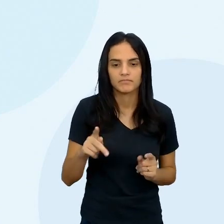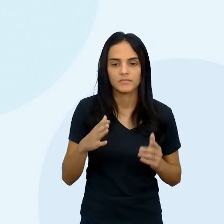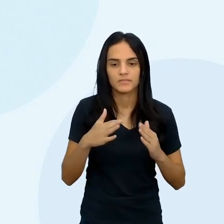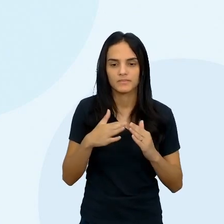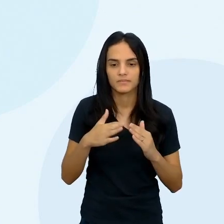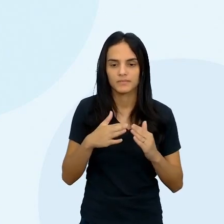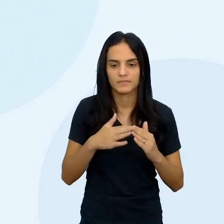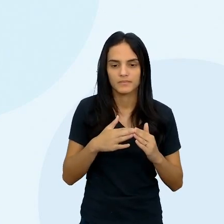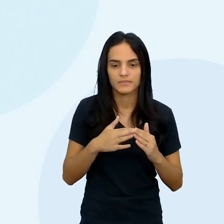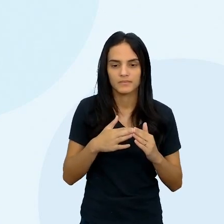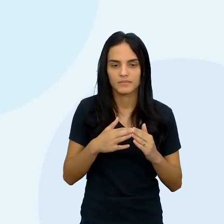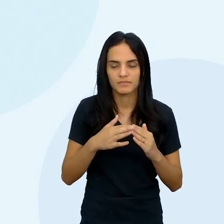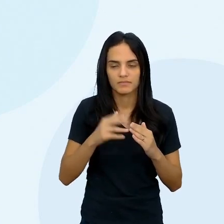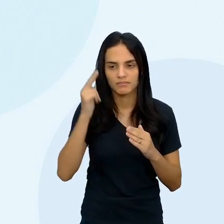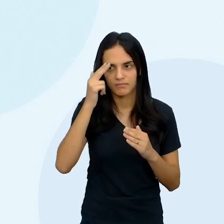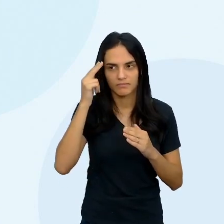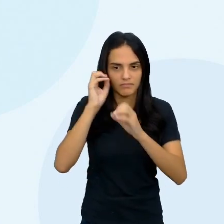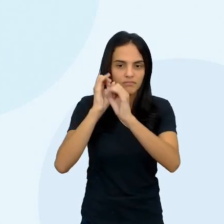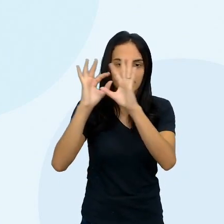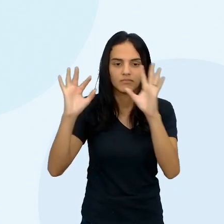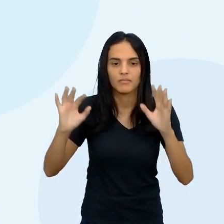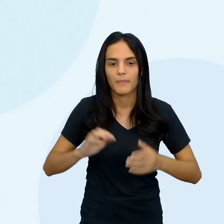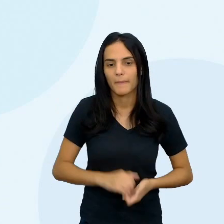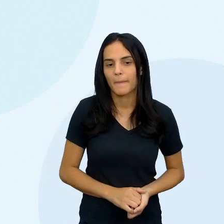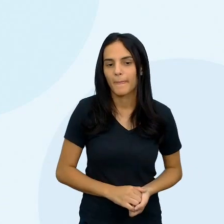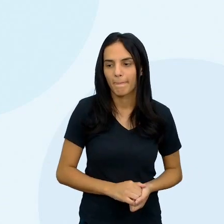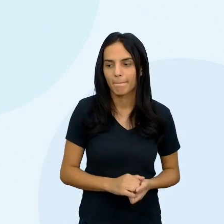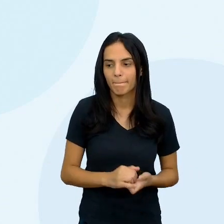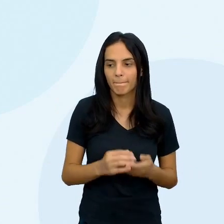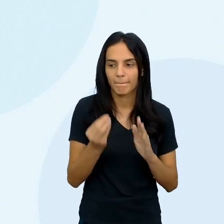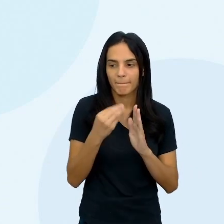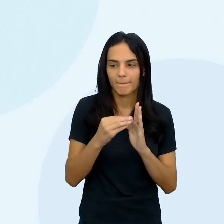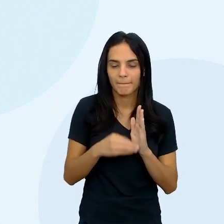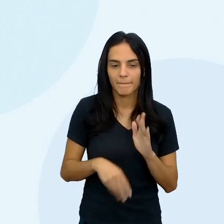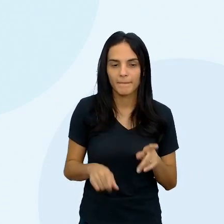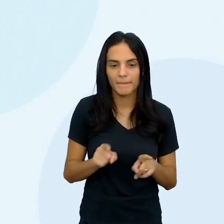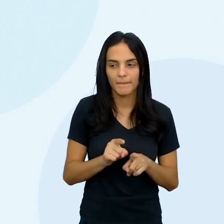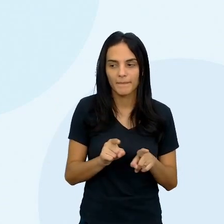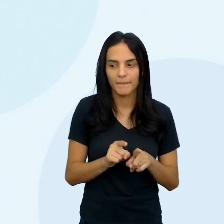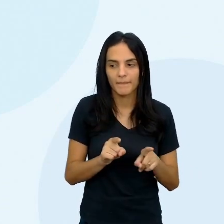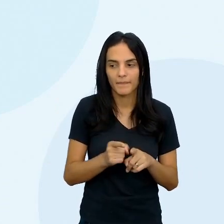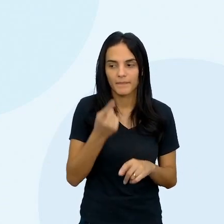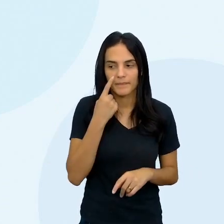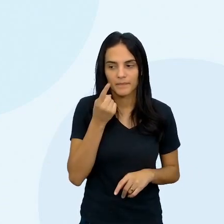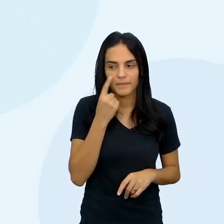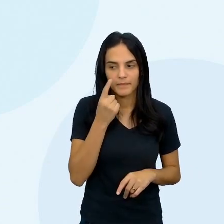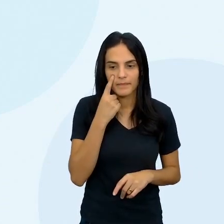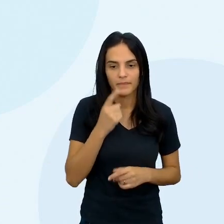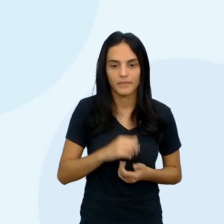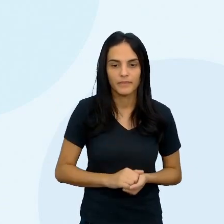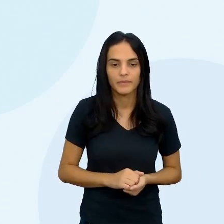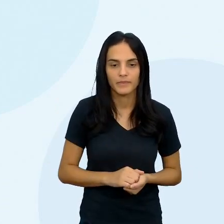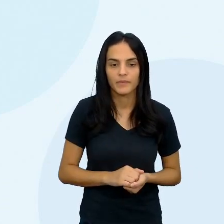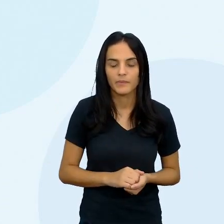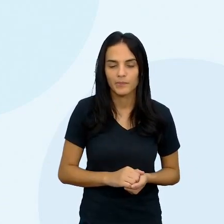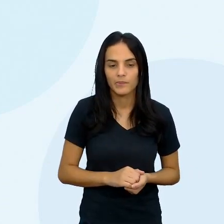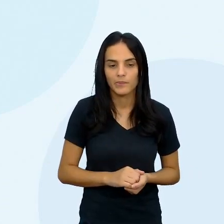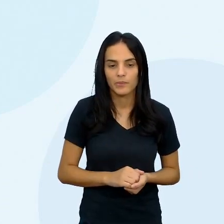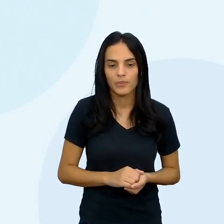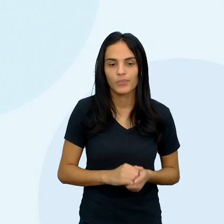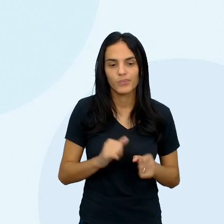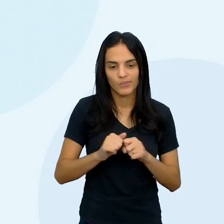casa idealizada. E colocar também as dimensões das paredes, janelas, portas, perímetros